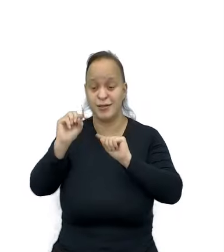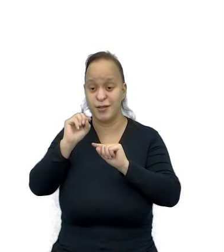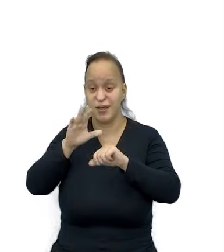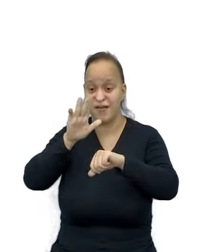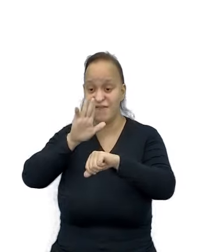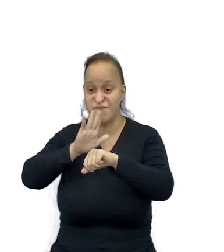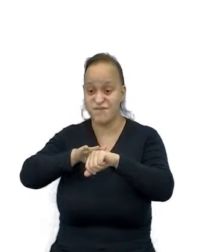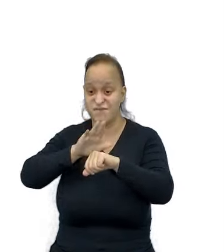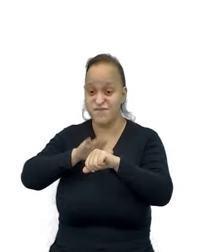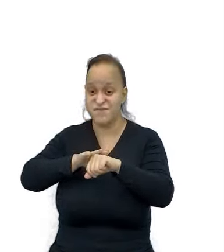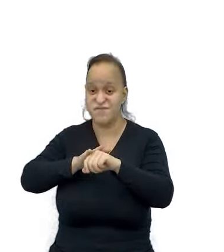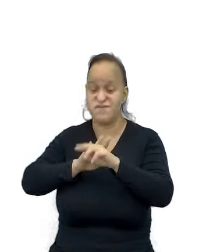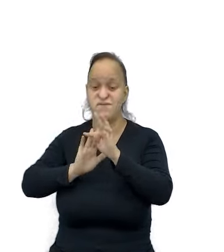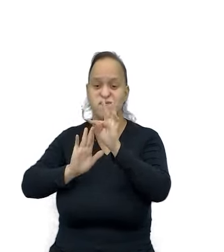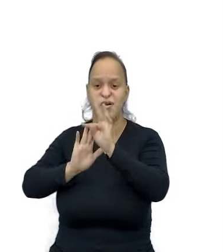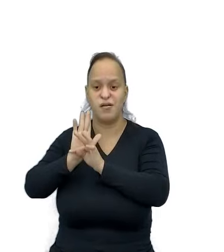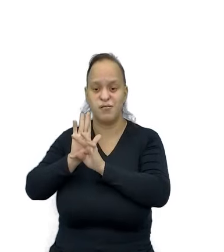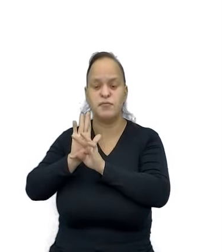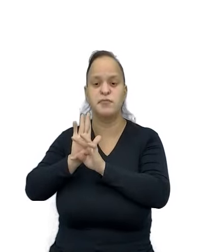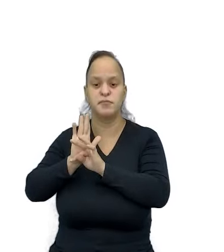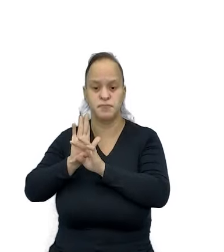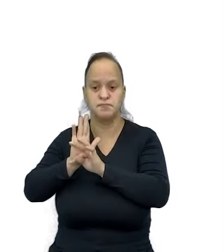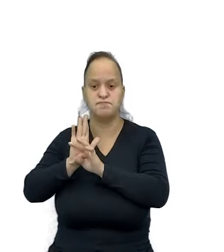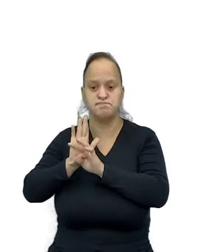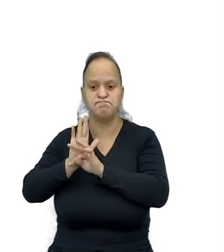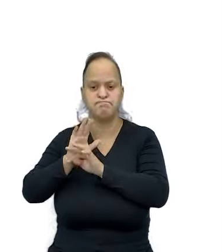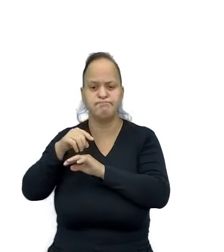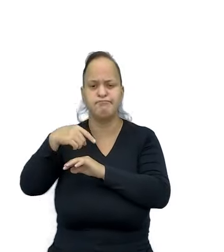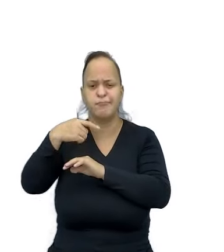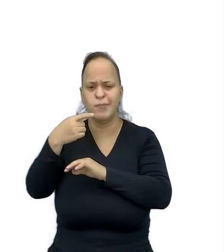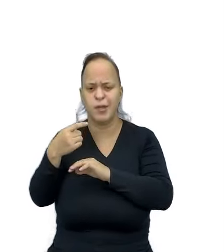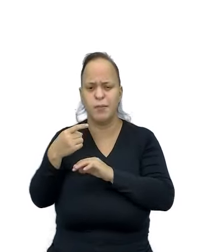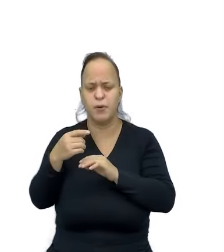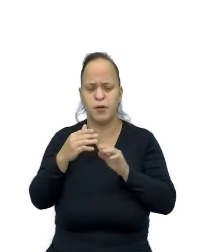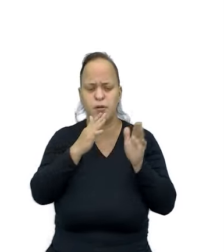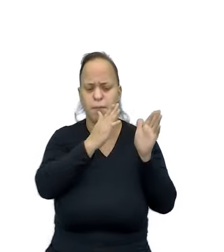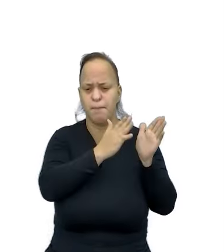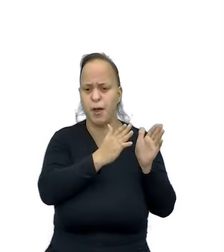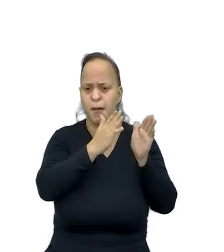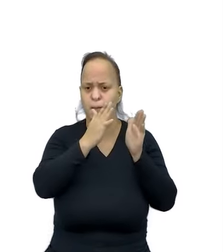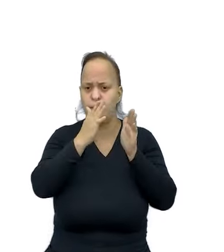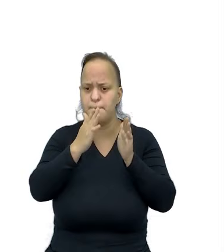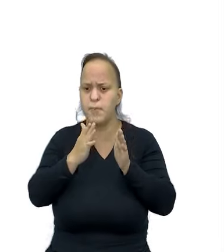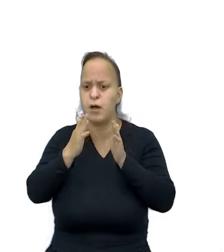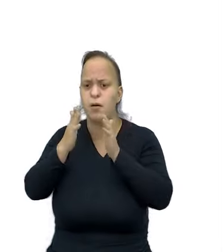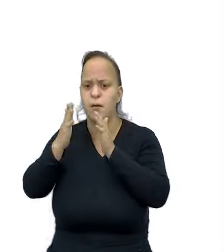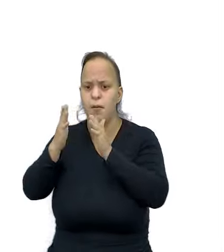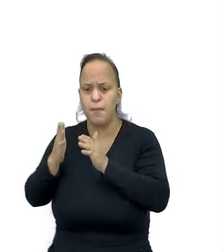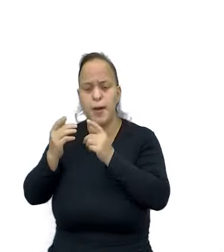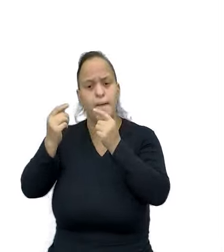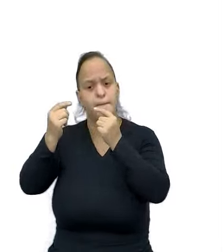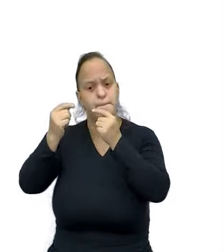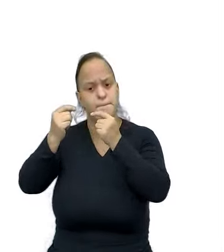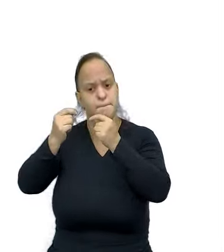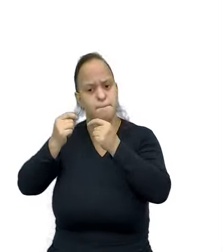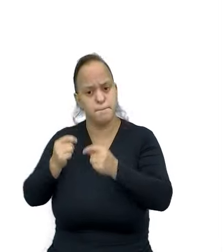que vai ser aí o final desta aula. Depois de realizar essas atividades, então pode-se, então, revisão e